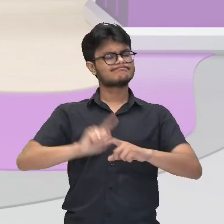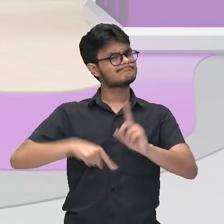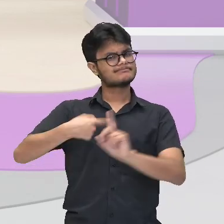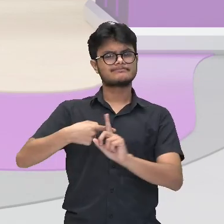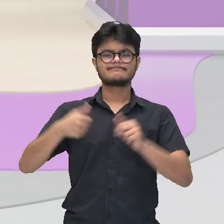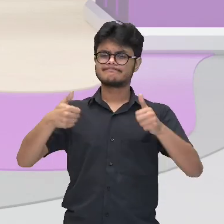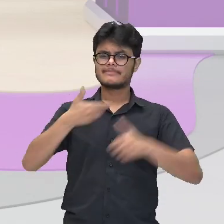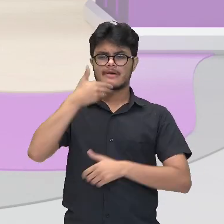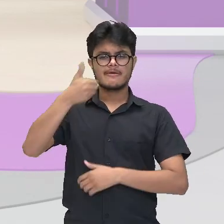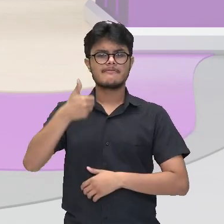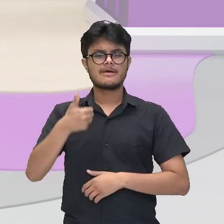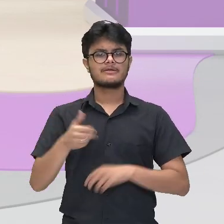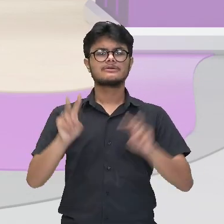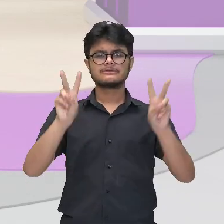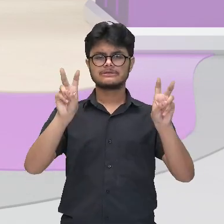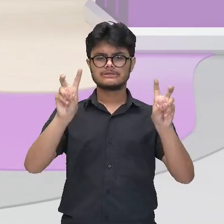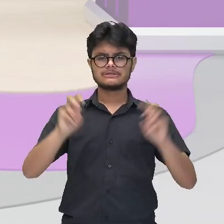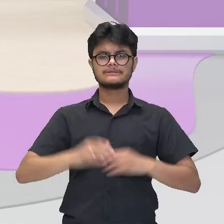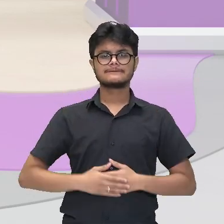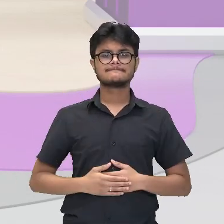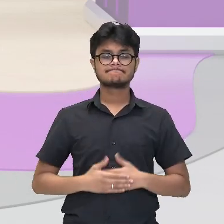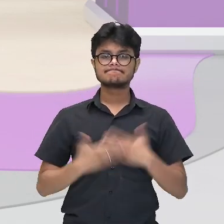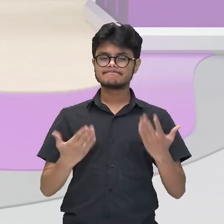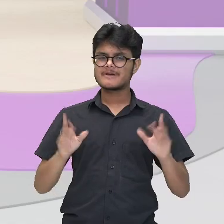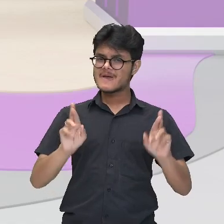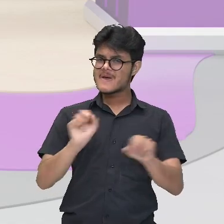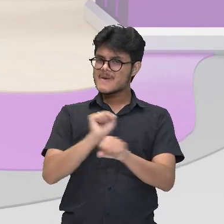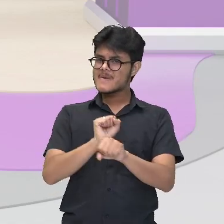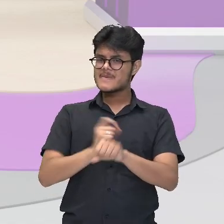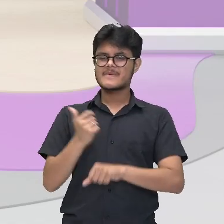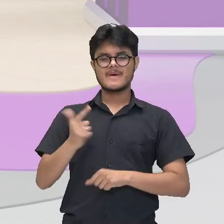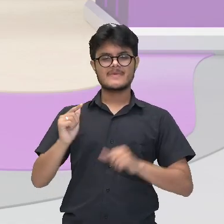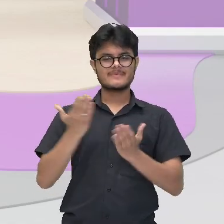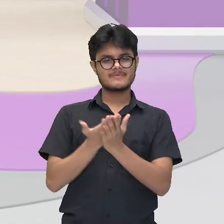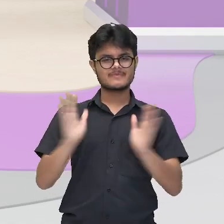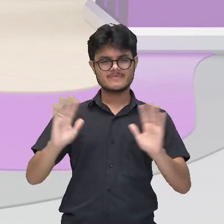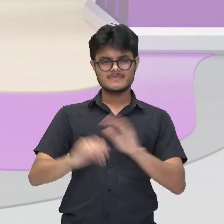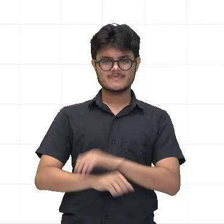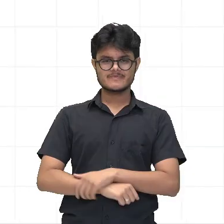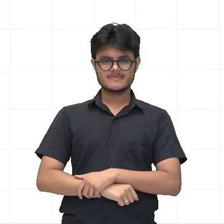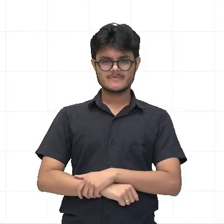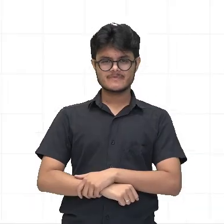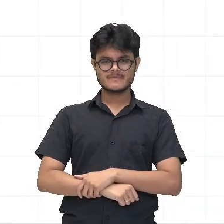mais aí um pouco sobre esse conteúdo e eu aguardo vocês aí numa próxima aula.